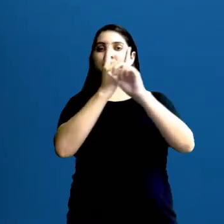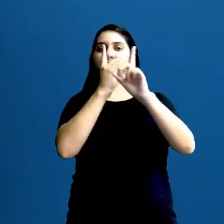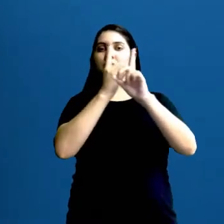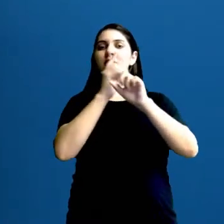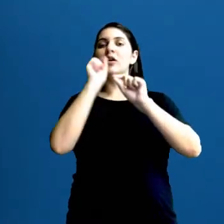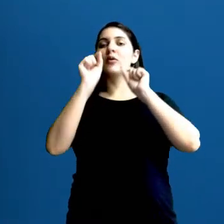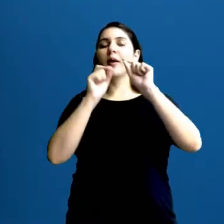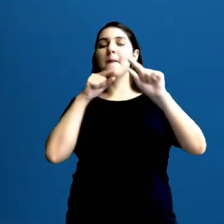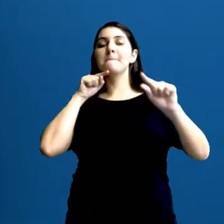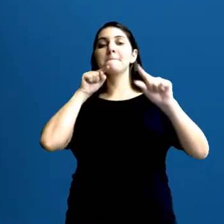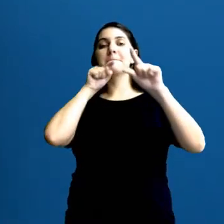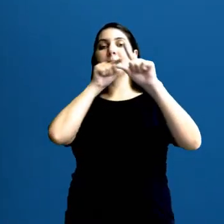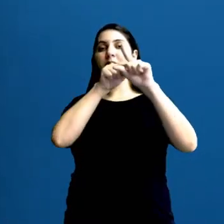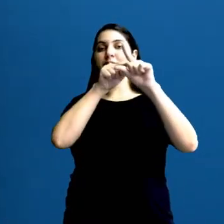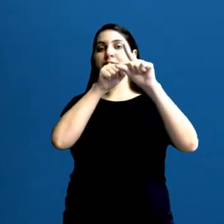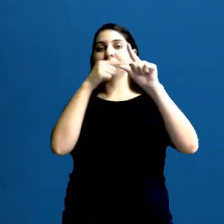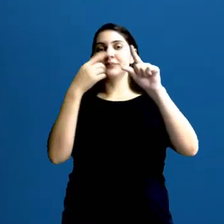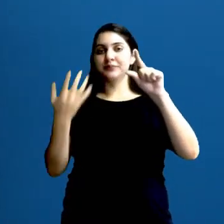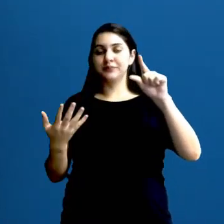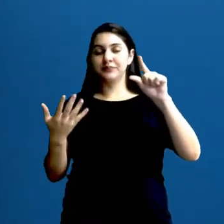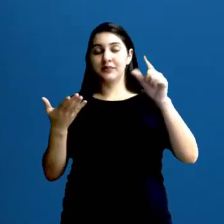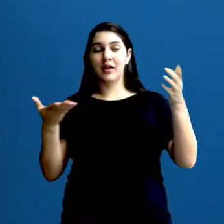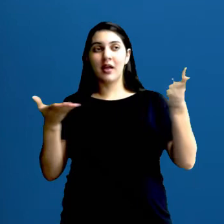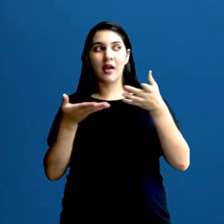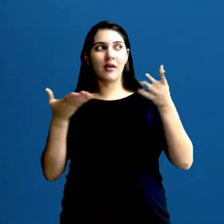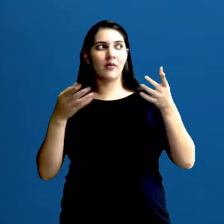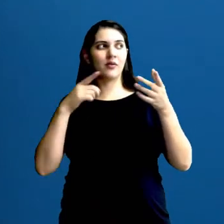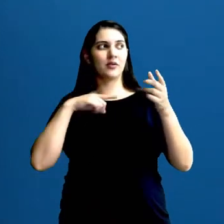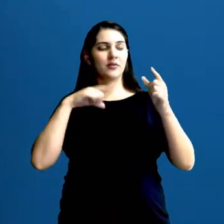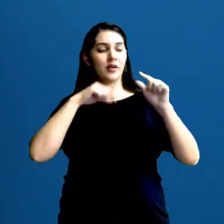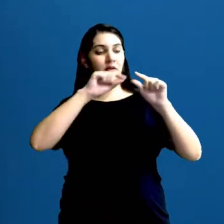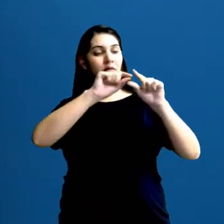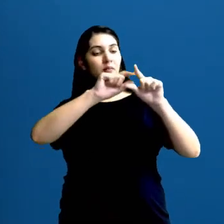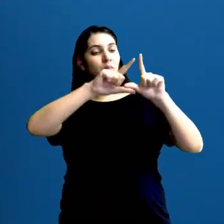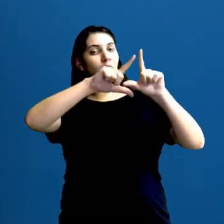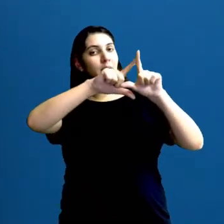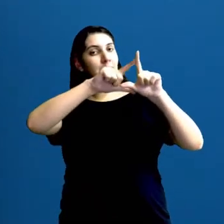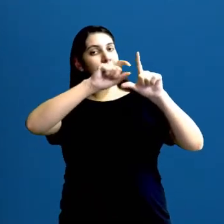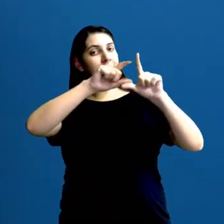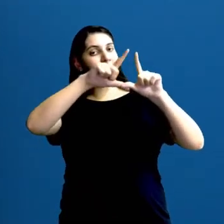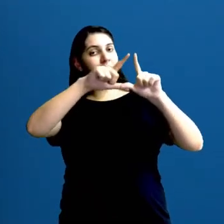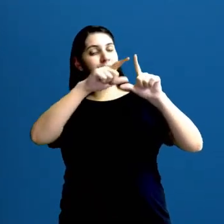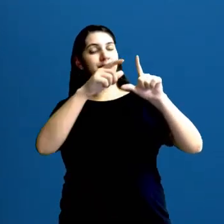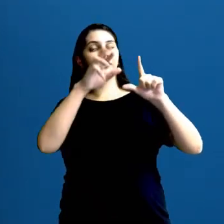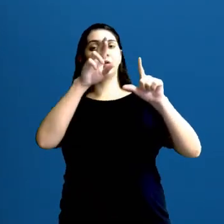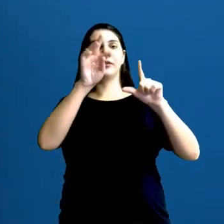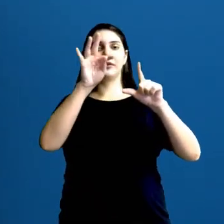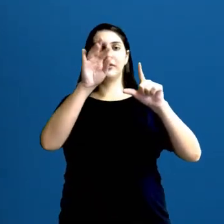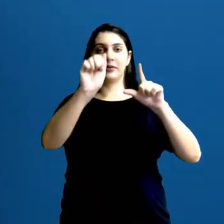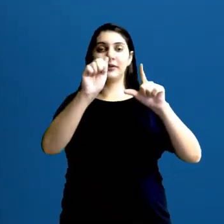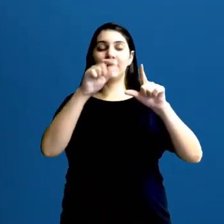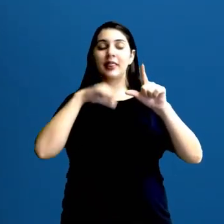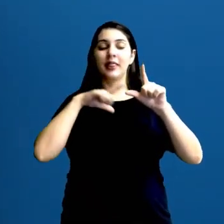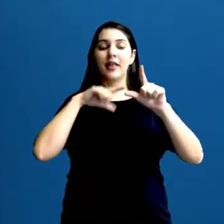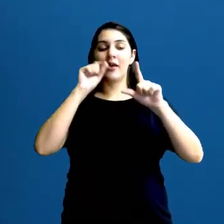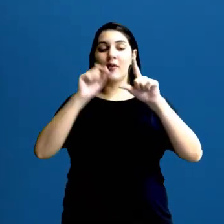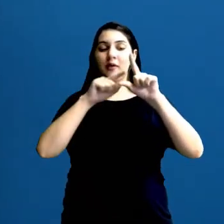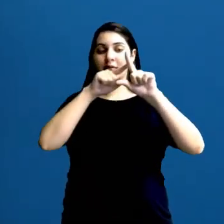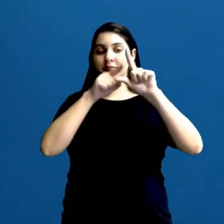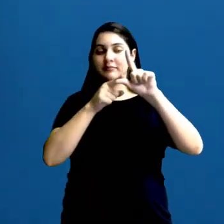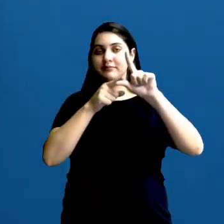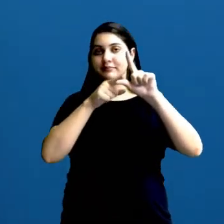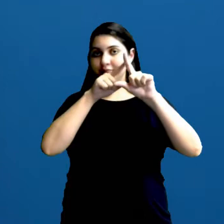de um ponto. E aqui eu tenho a abertura dessas duas semirretas. Então, aqui formou um